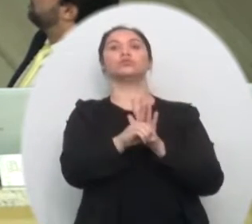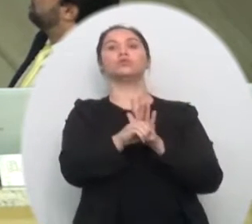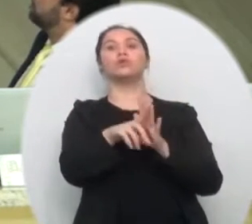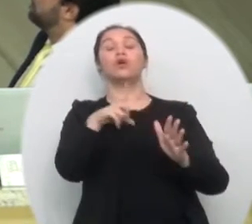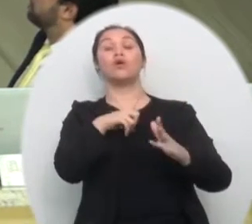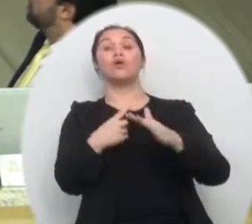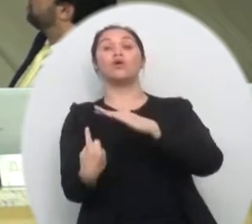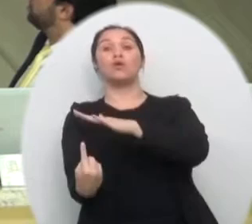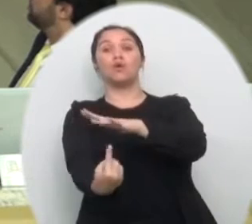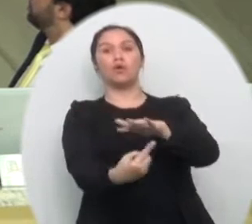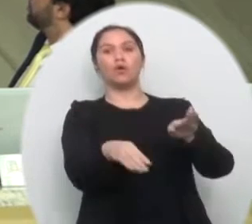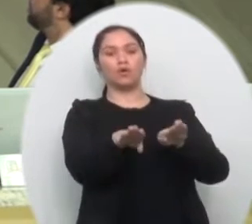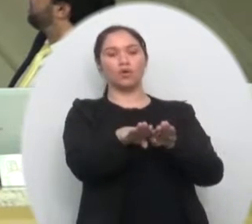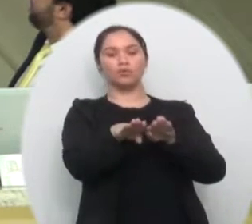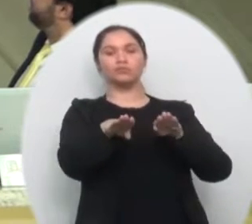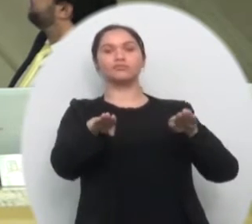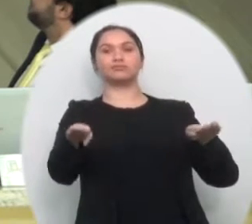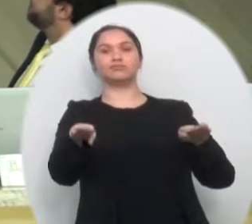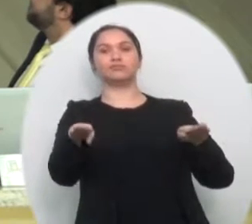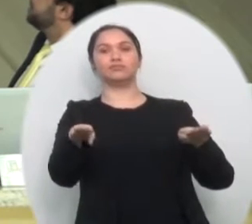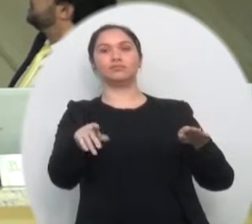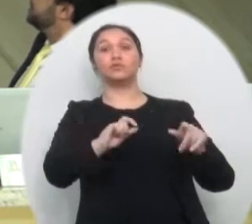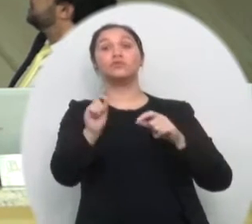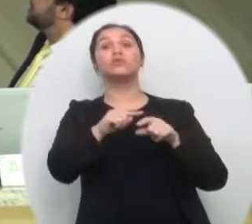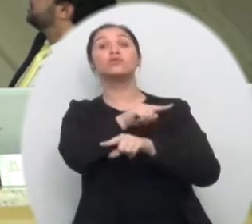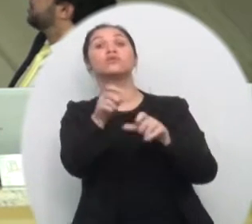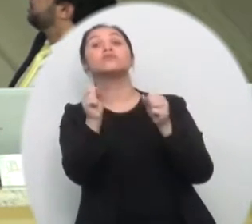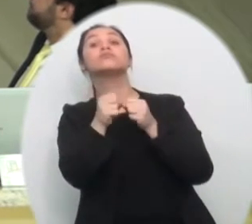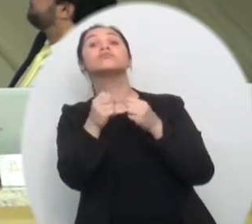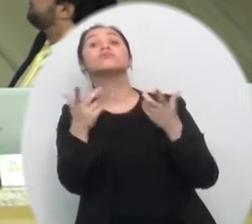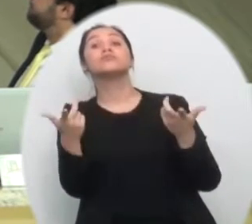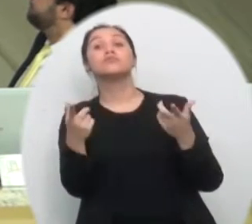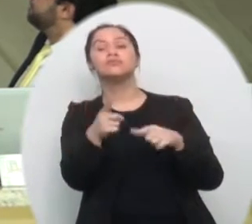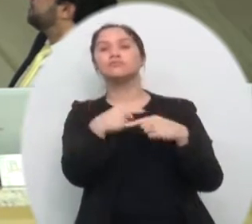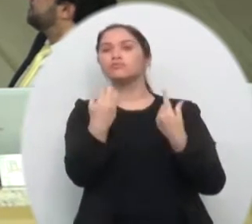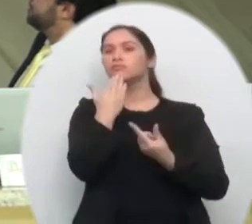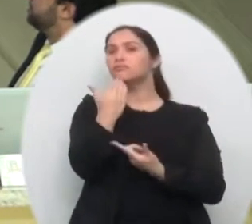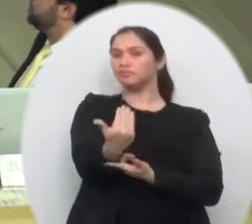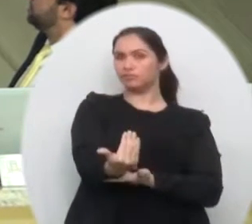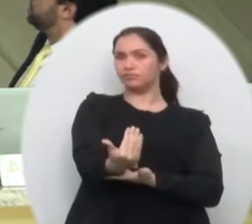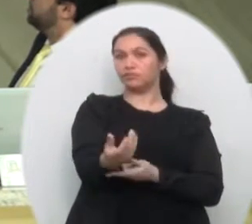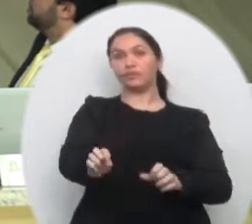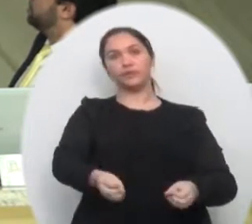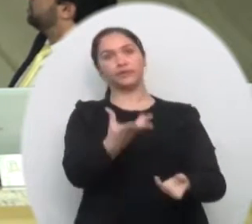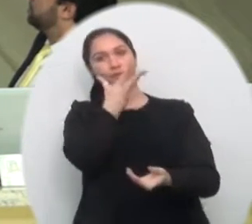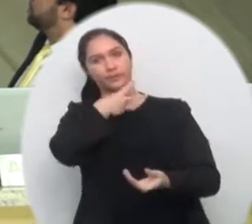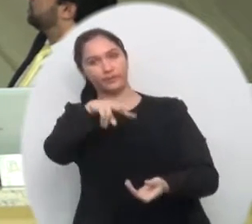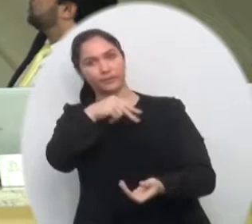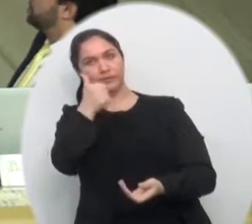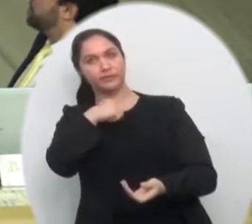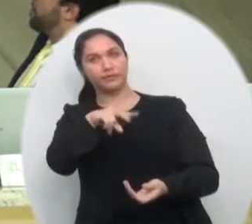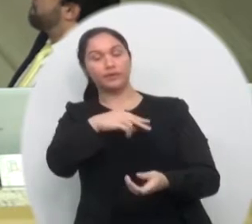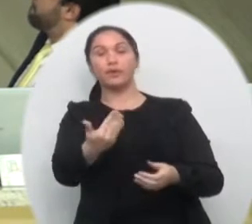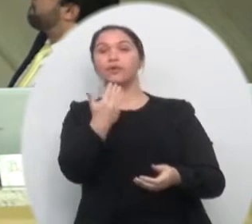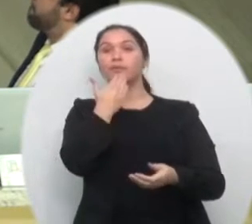das solicitações dos moradores das comunidades? Então, senhores, senhoras, a gente está